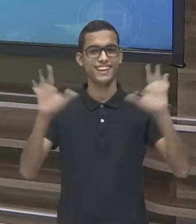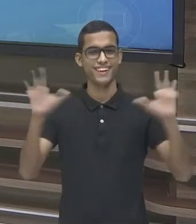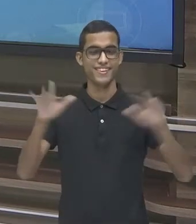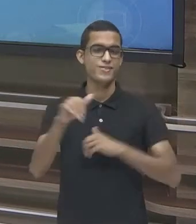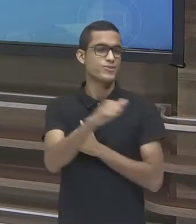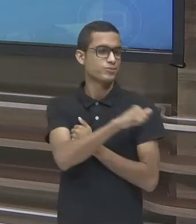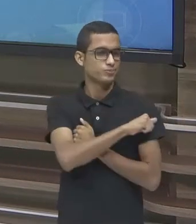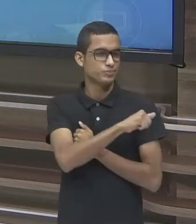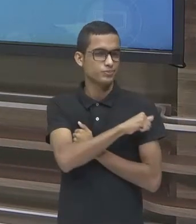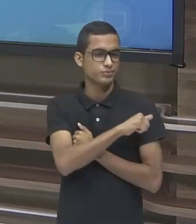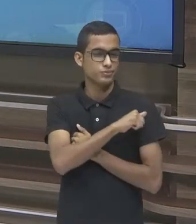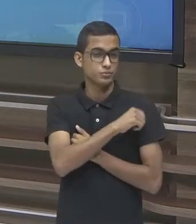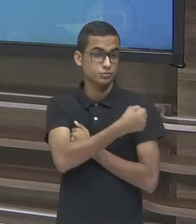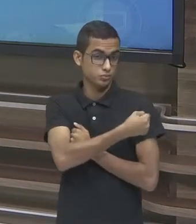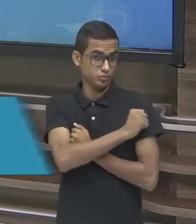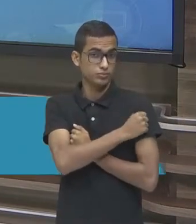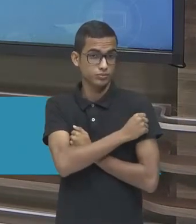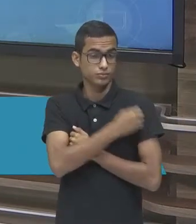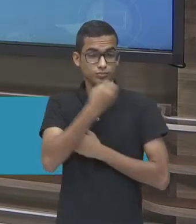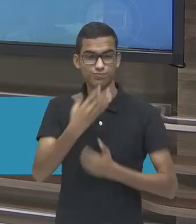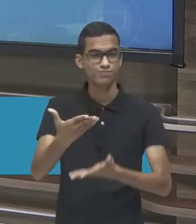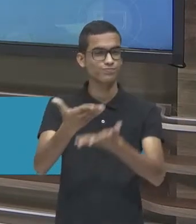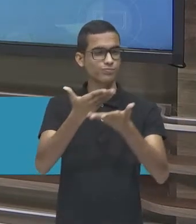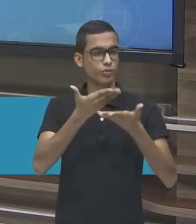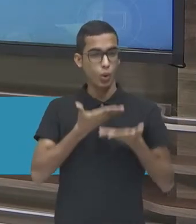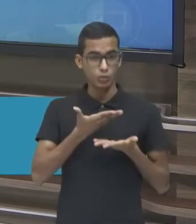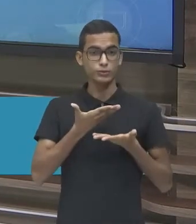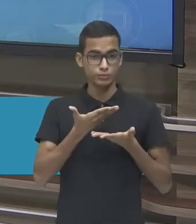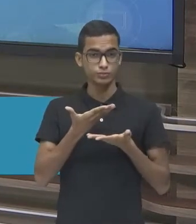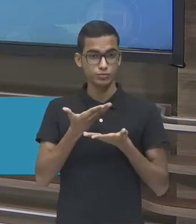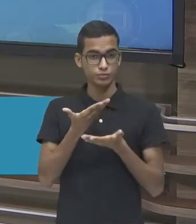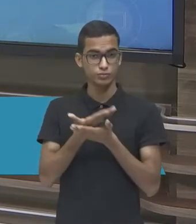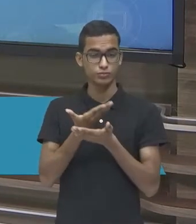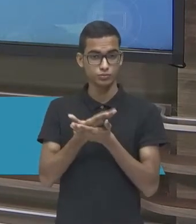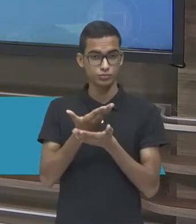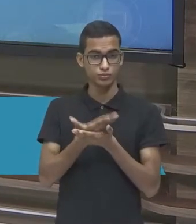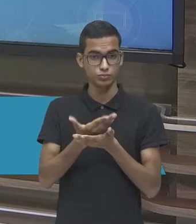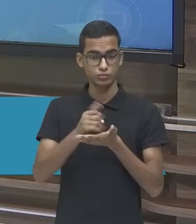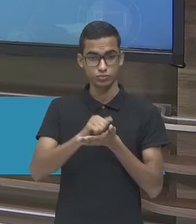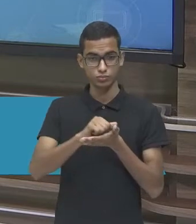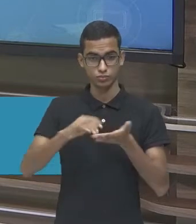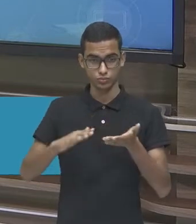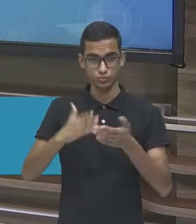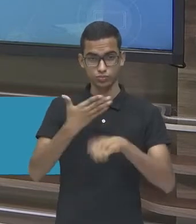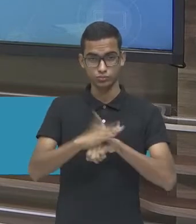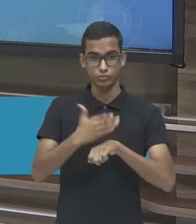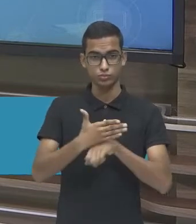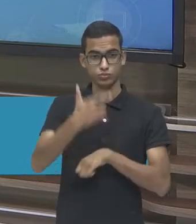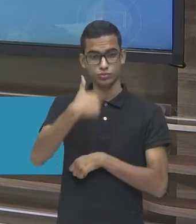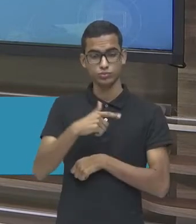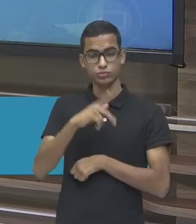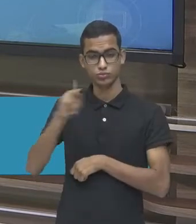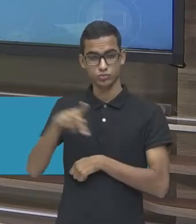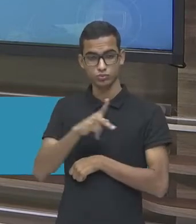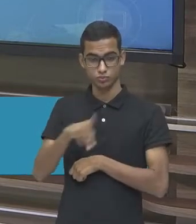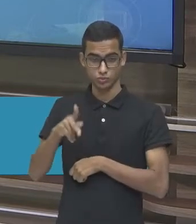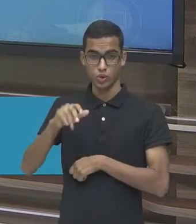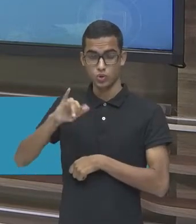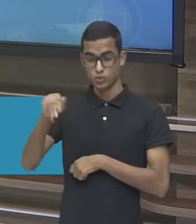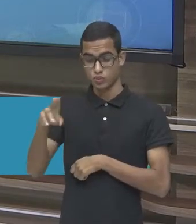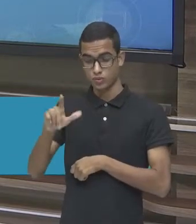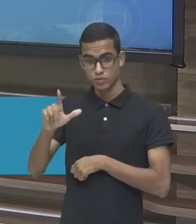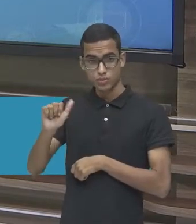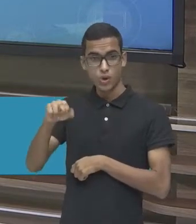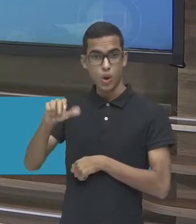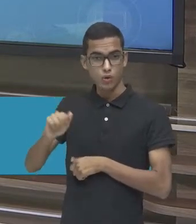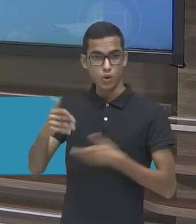Olá, queridos alunos do 8º ano, sejam bem-vindos a mais um Exercitando. Eu sou a professora Juliana e estarei com vocês junto